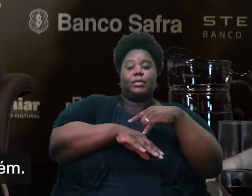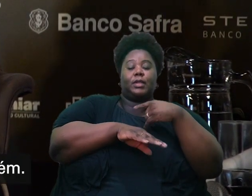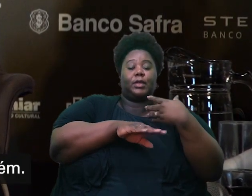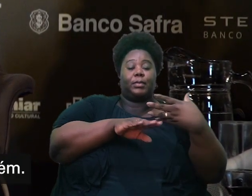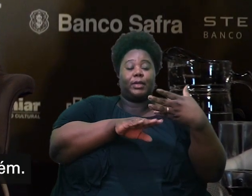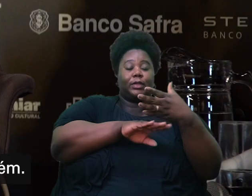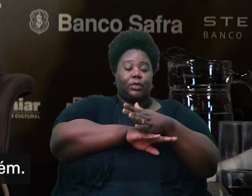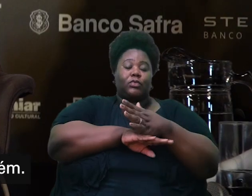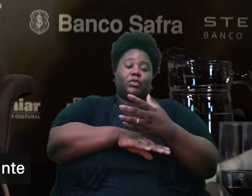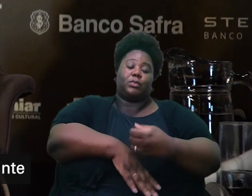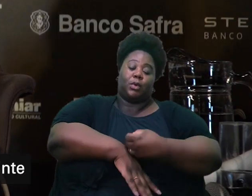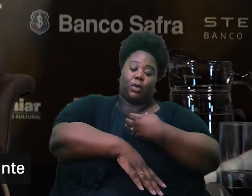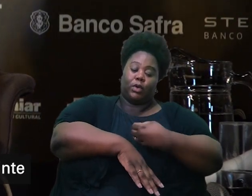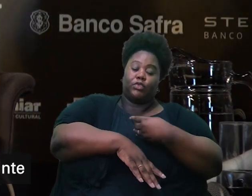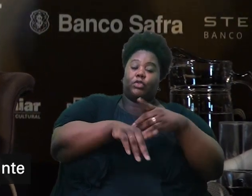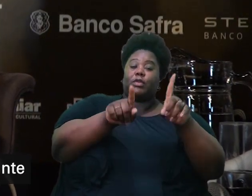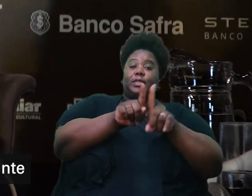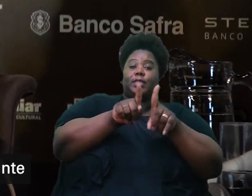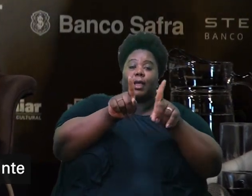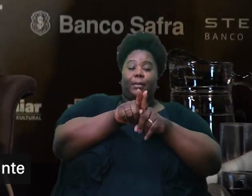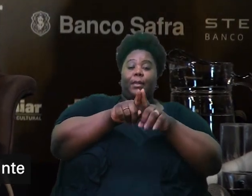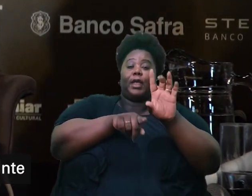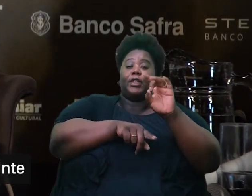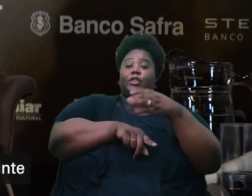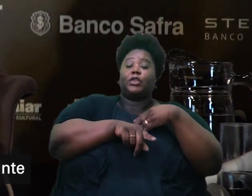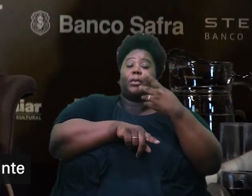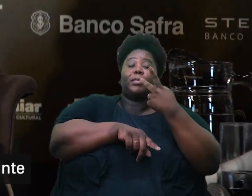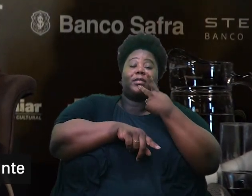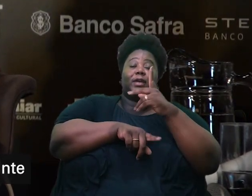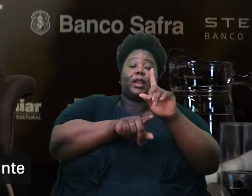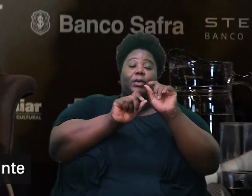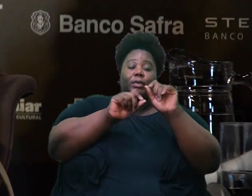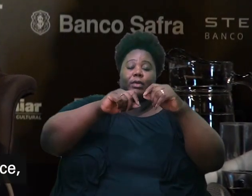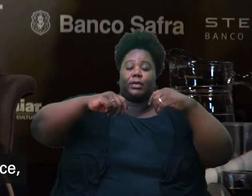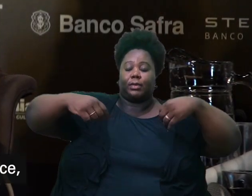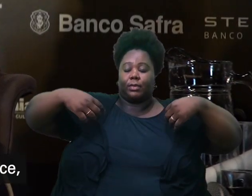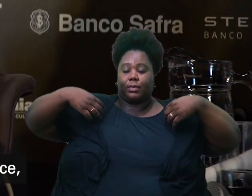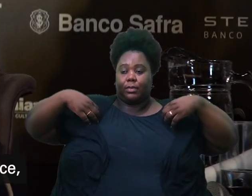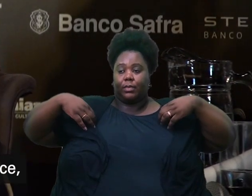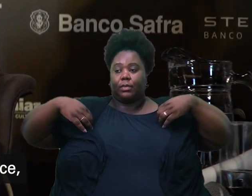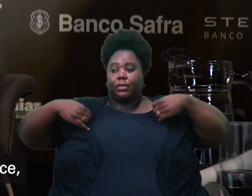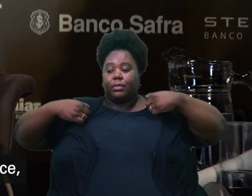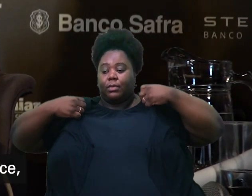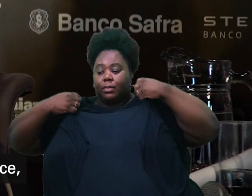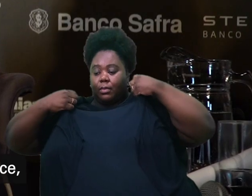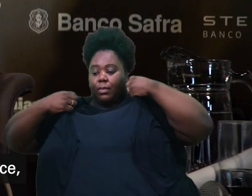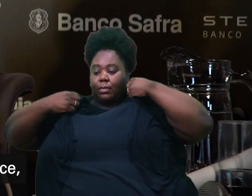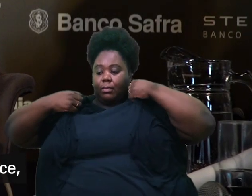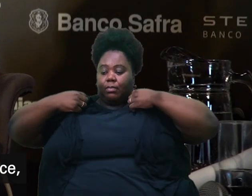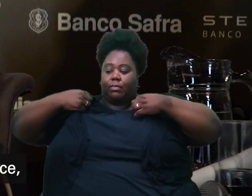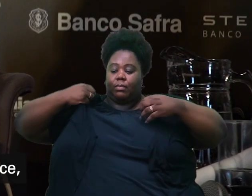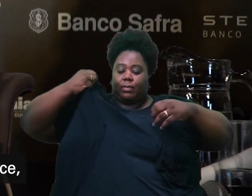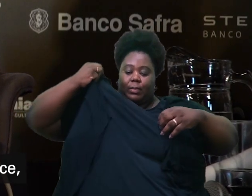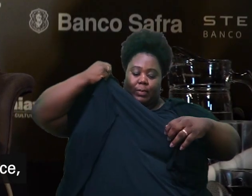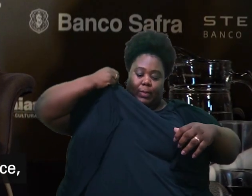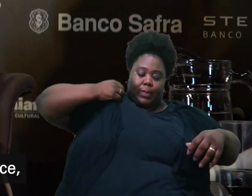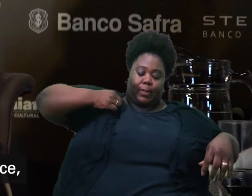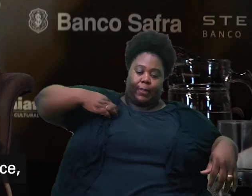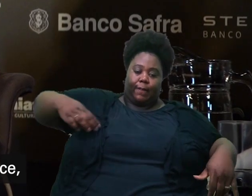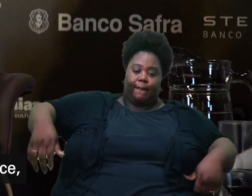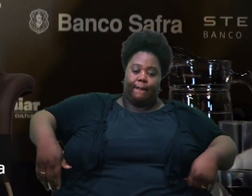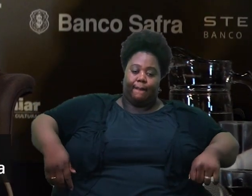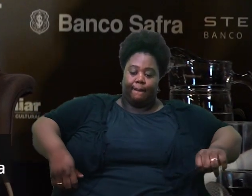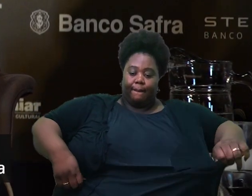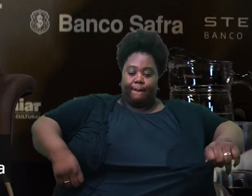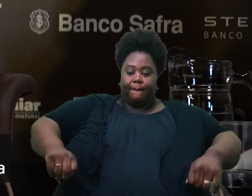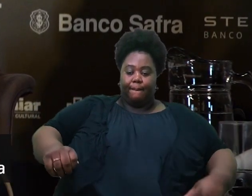poética também. Então, isso é só para realçar o seguinte, eu trabalho com teatro,